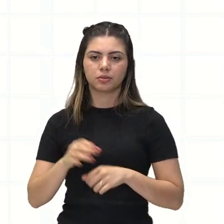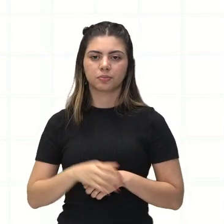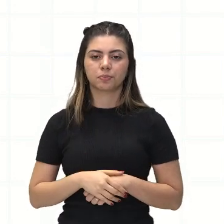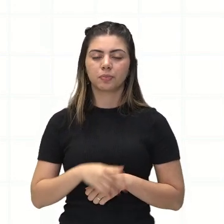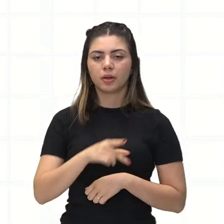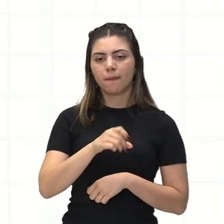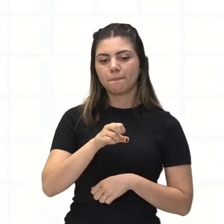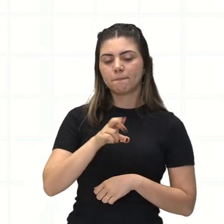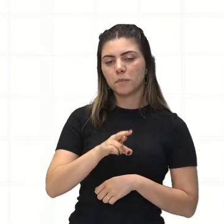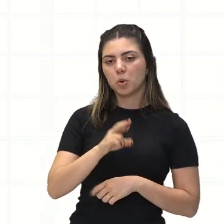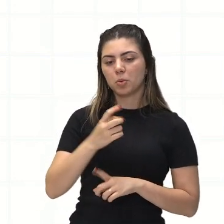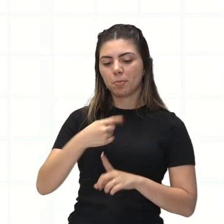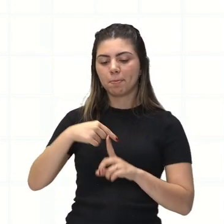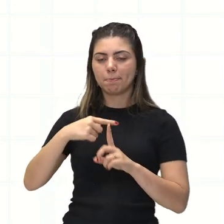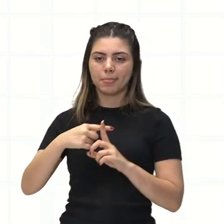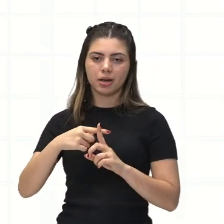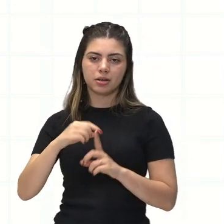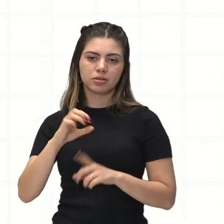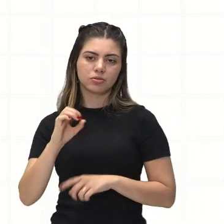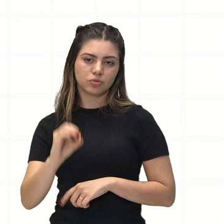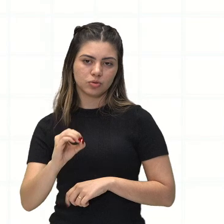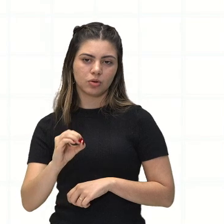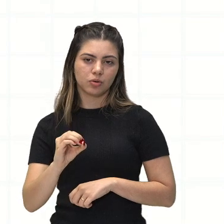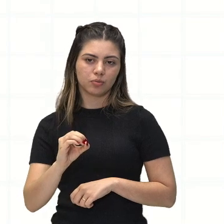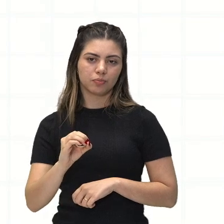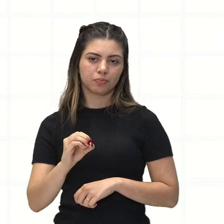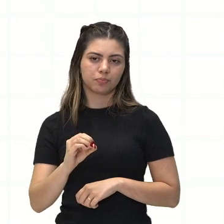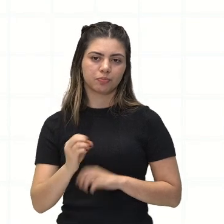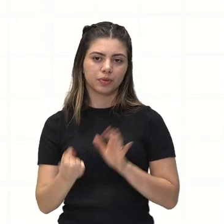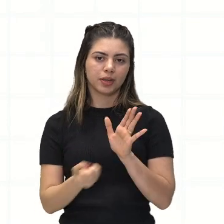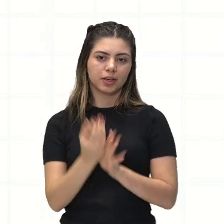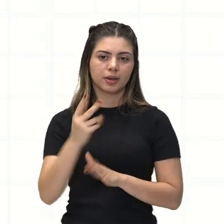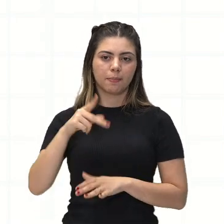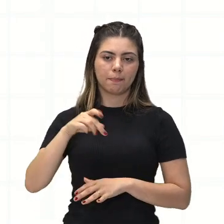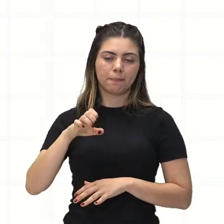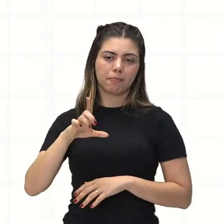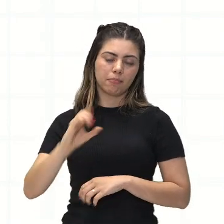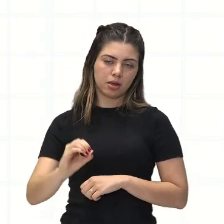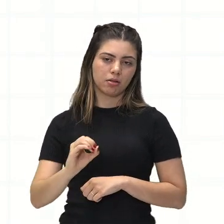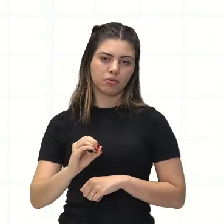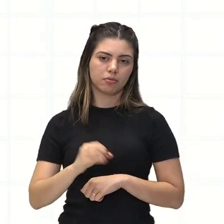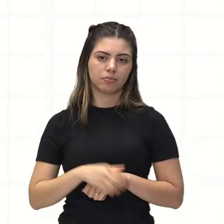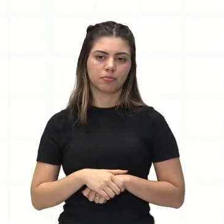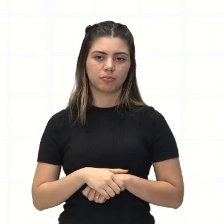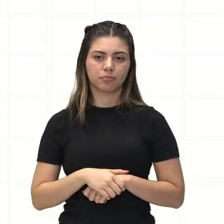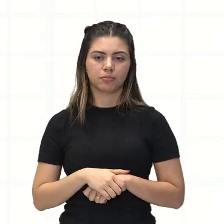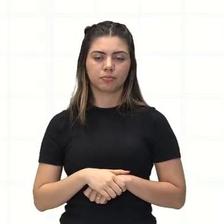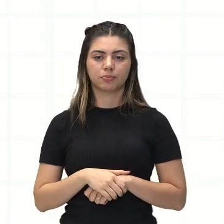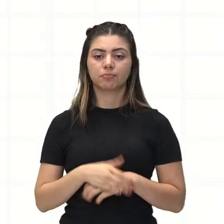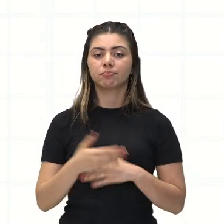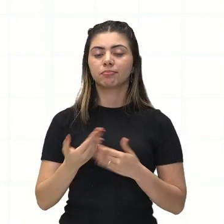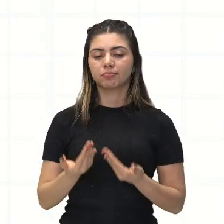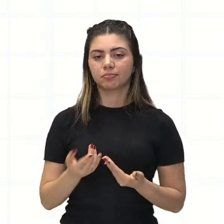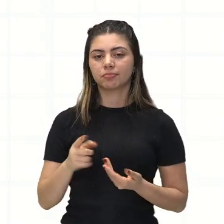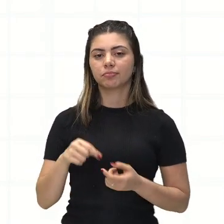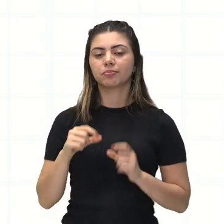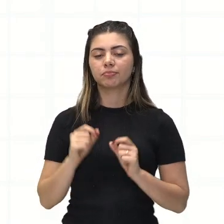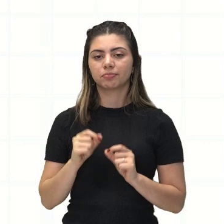mais, por exemplo. Aí nós vamos ter pelo. que vai ser o nosso agente da